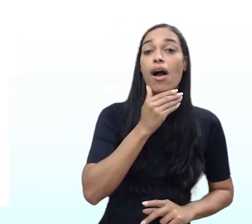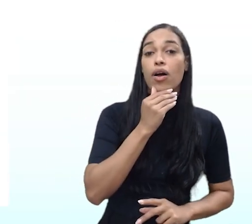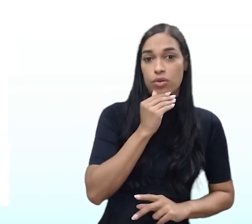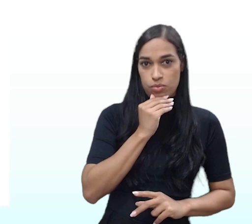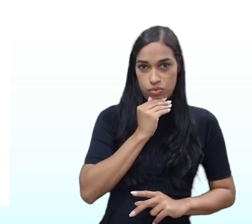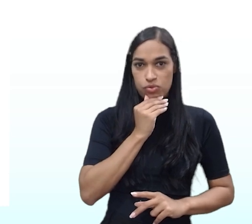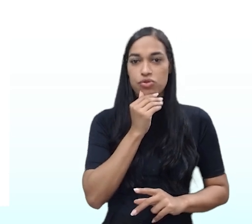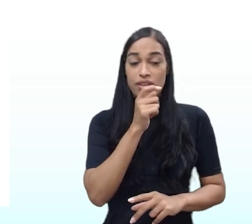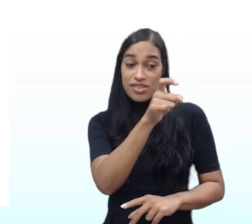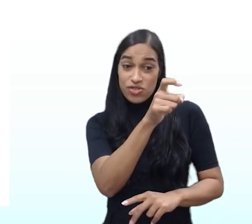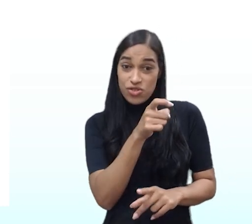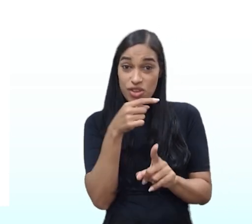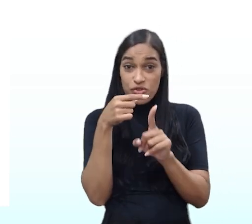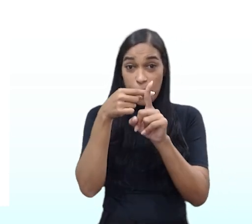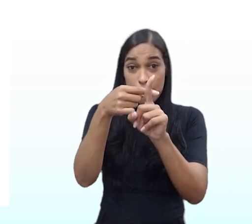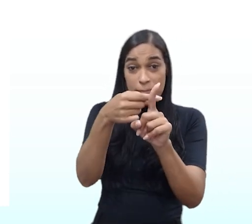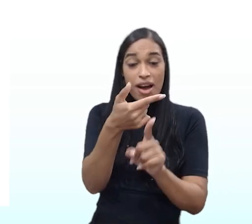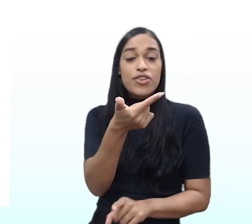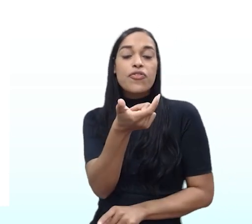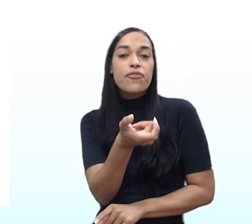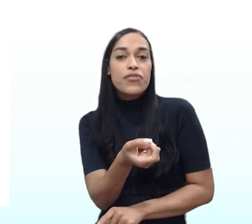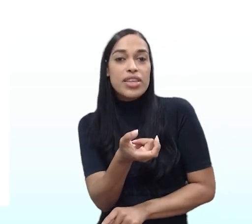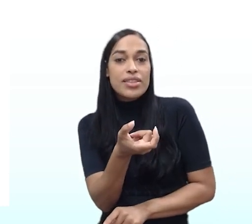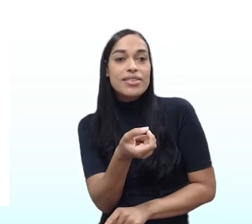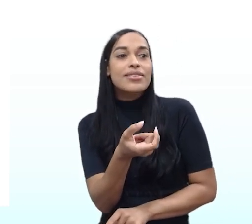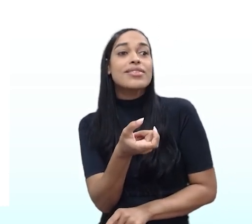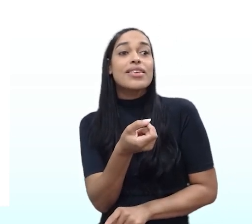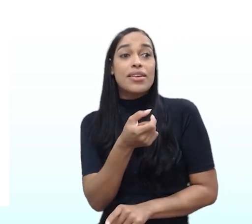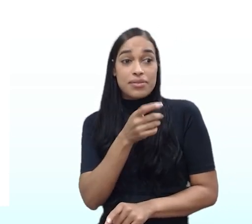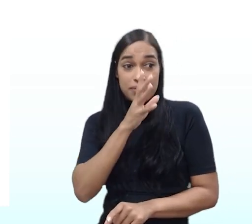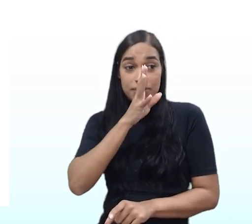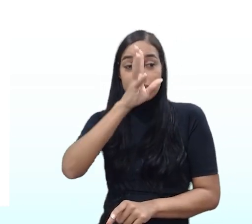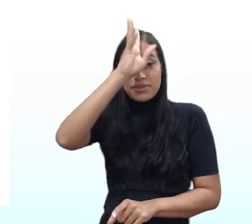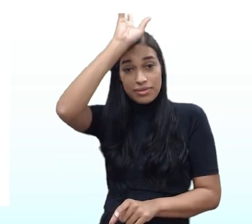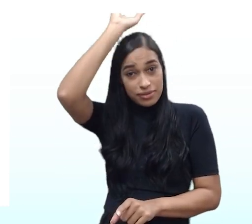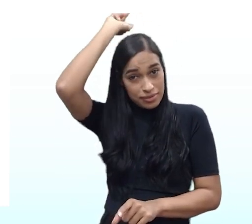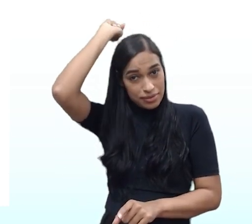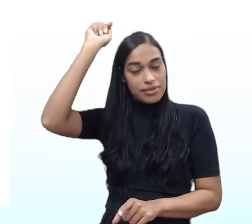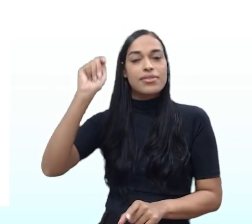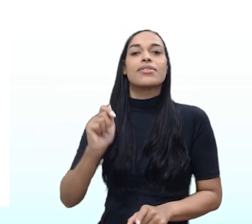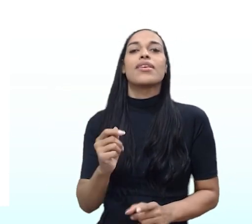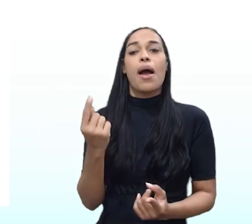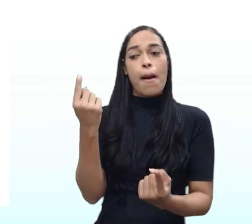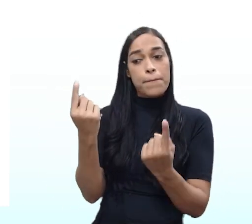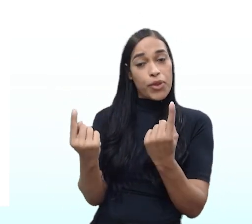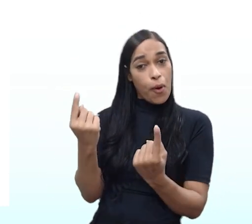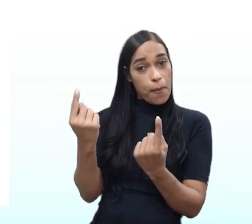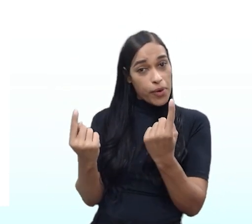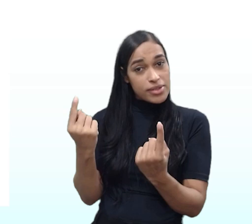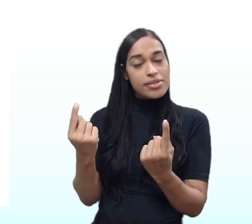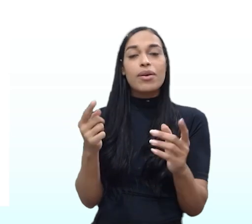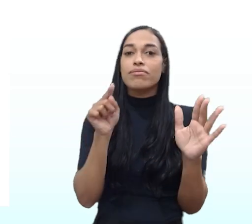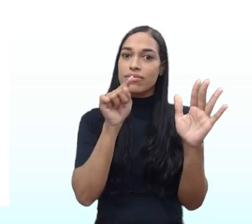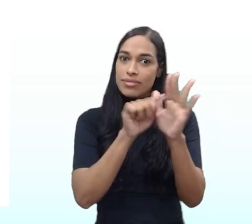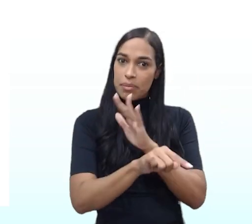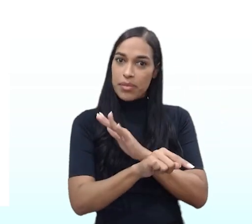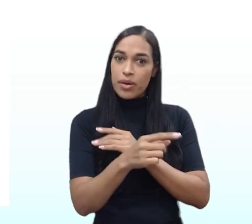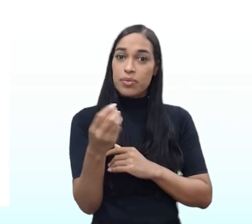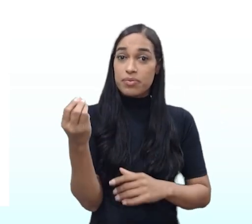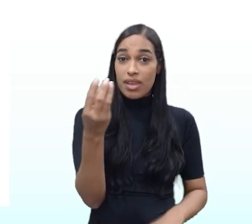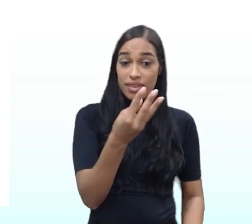né, está para X mais 20, número de galinhas. Assim como a proporção foi dada na